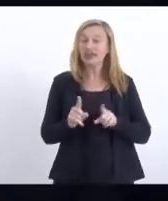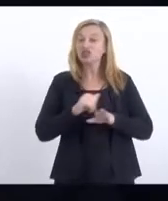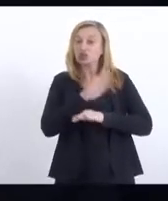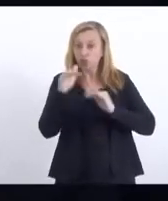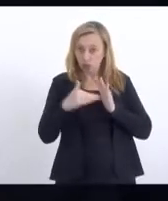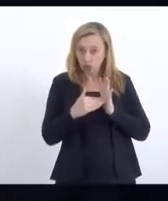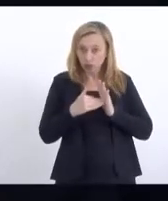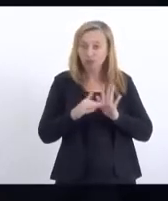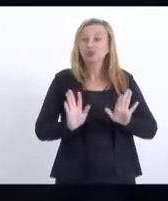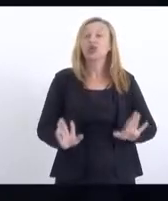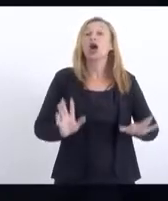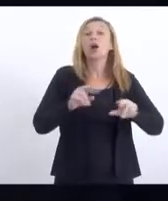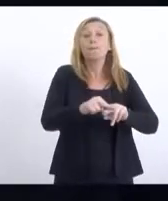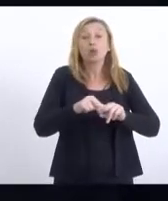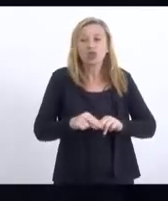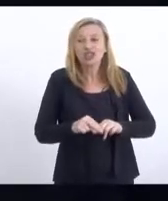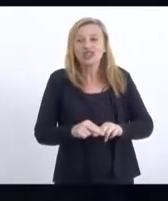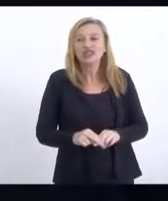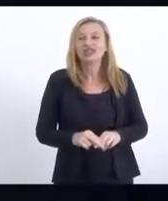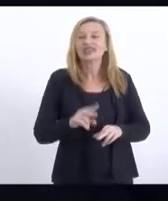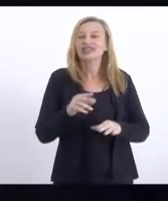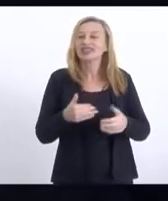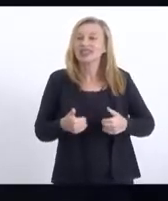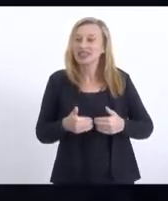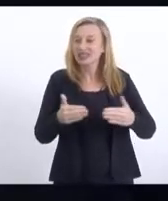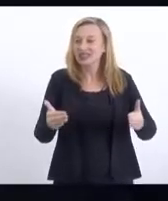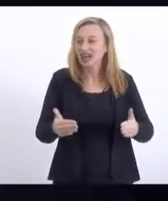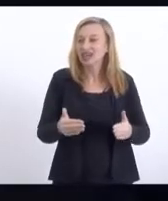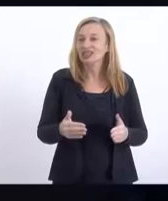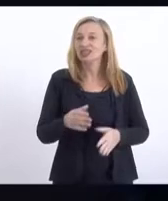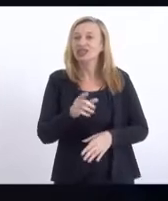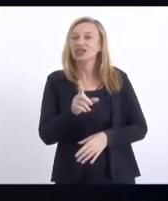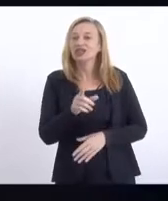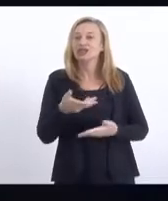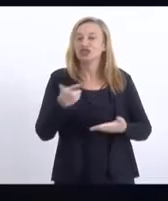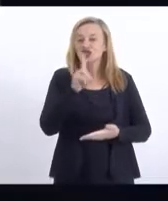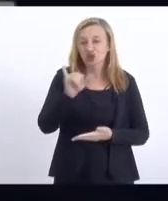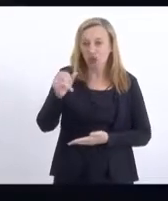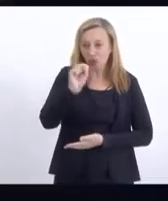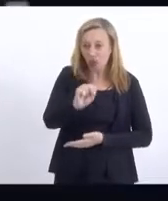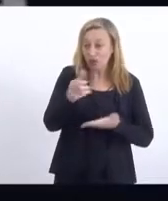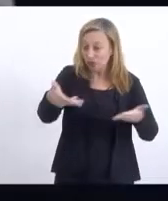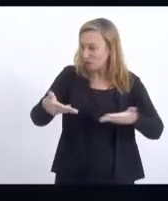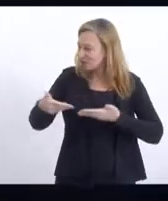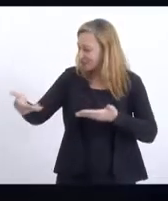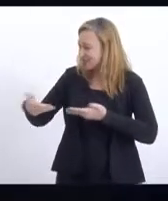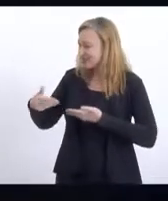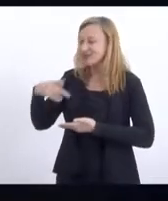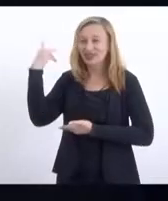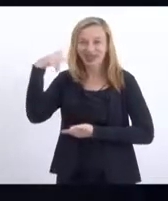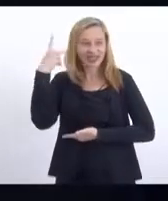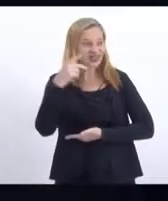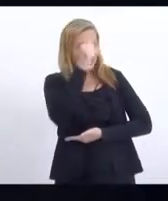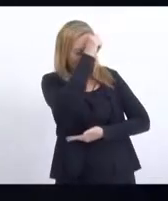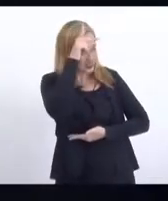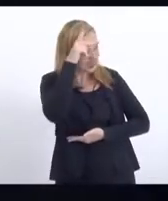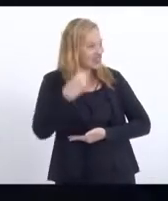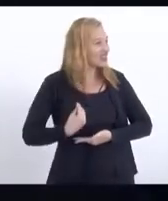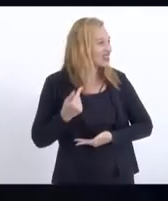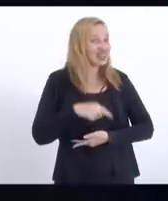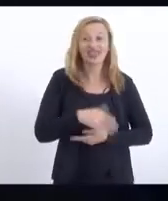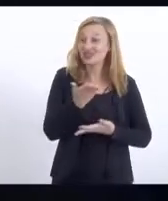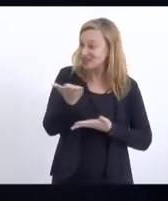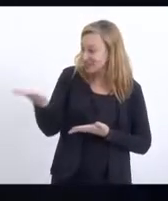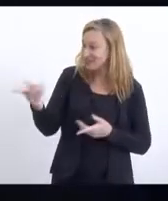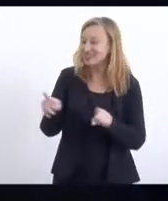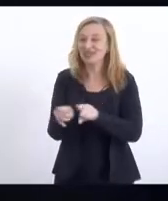todo. E por isso, né, vai ser inaugurado no próximo dia 8, fica um convite a todos os vereadores, prefeitos que aqui estão, e também a